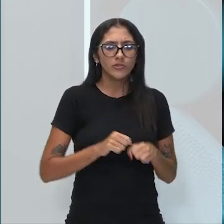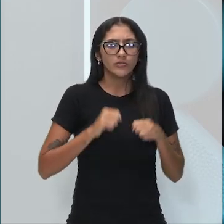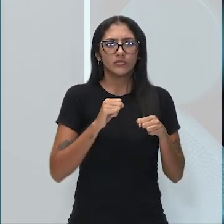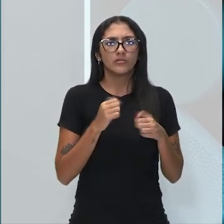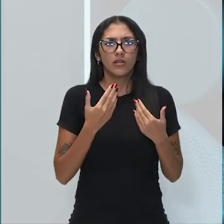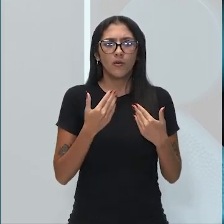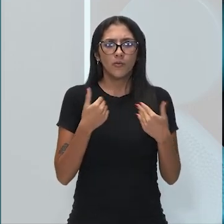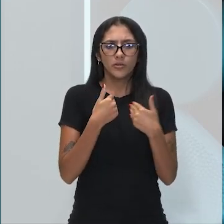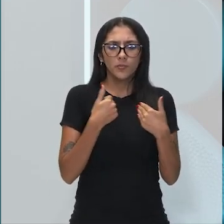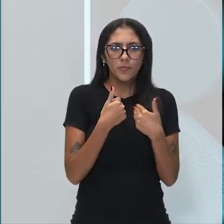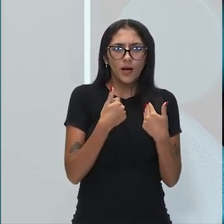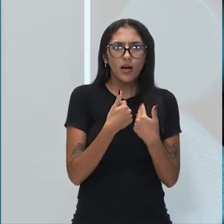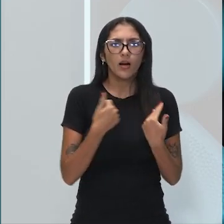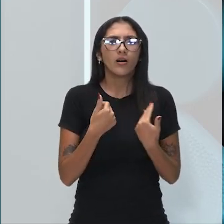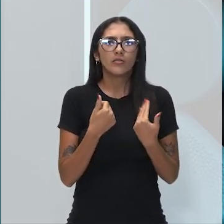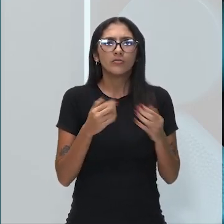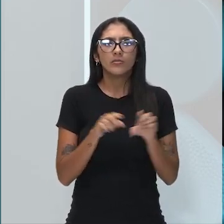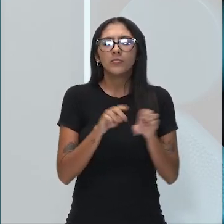que não é